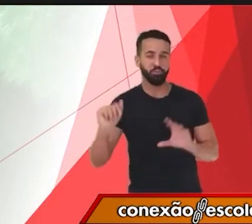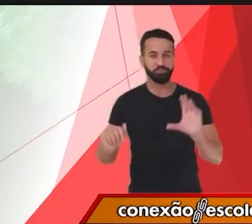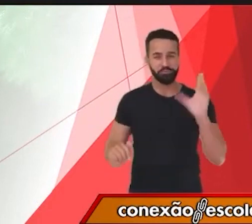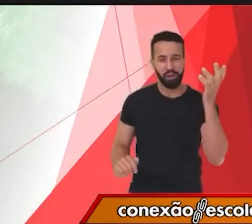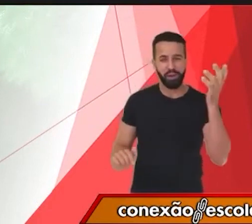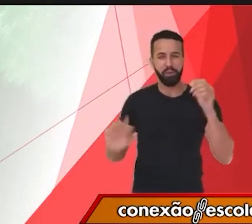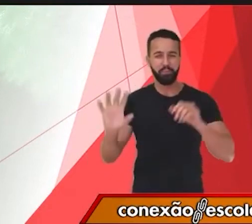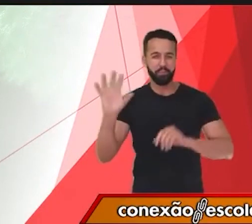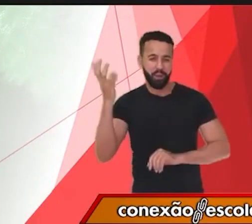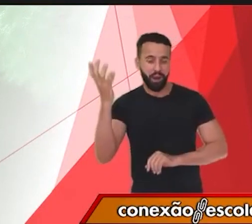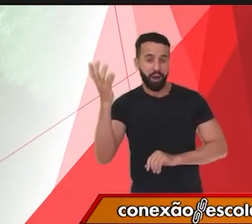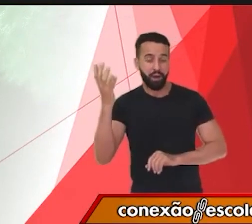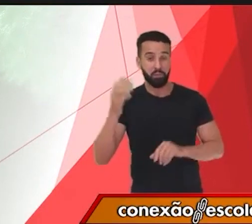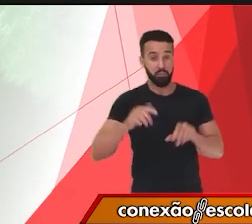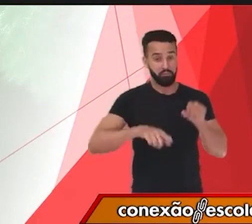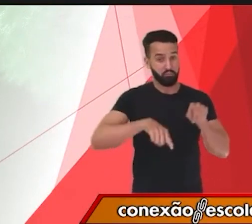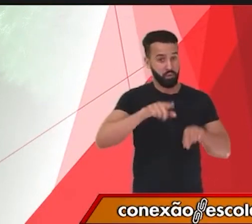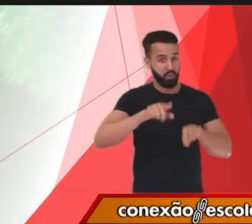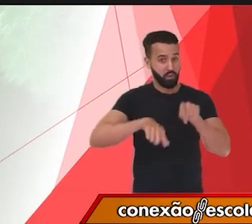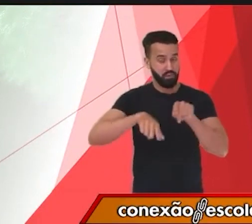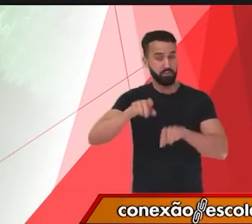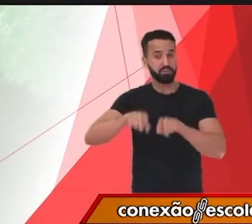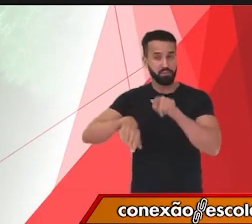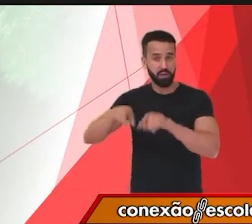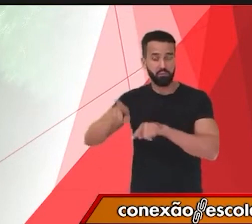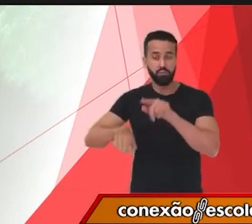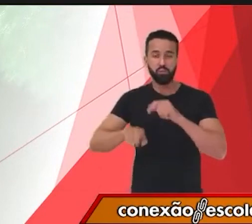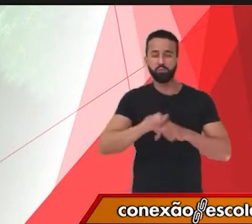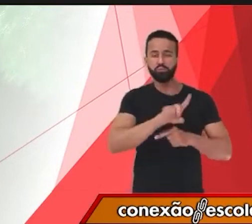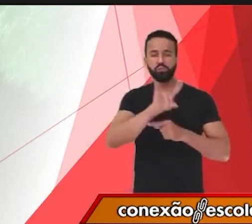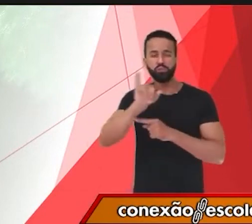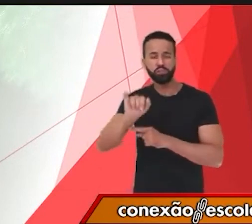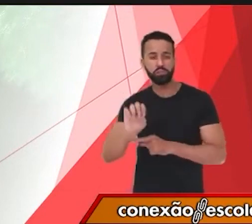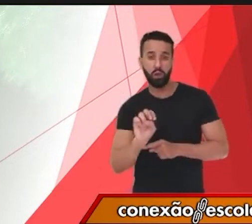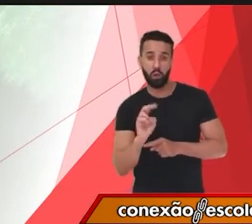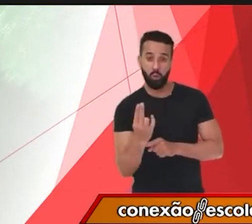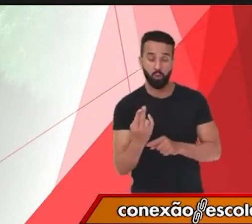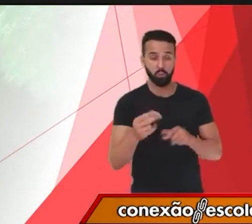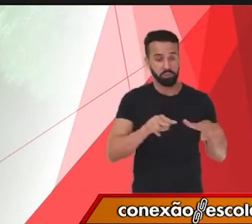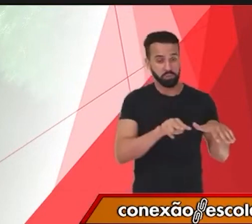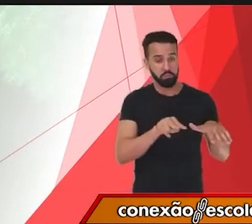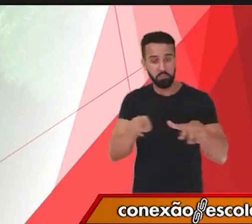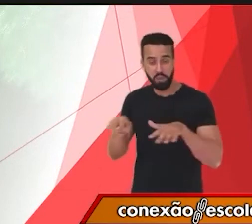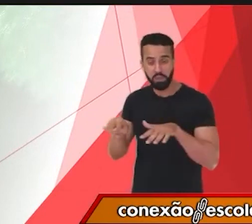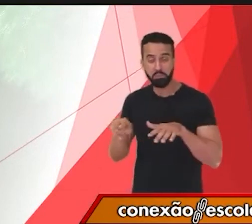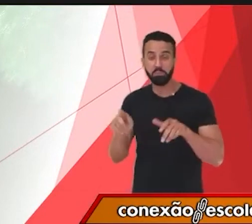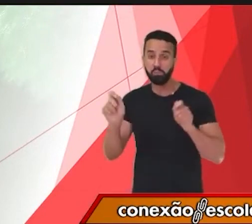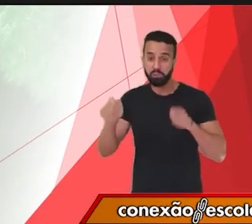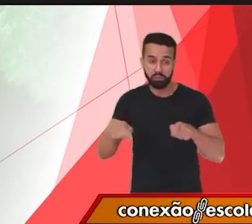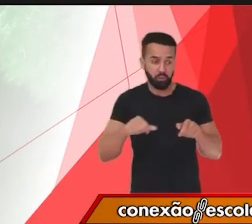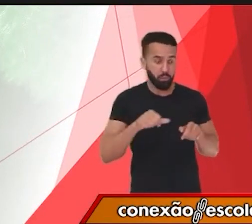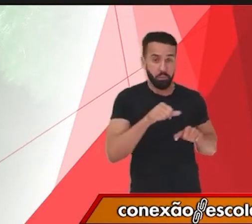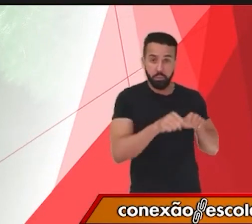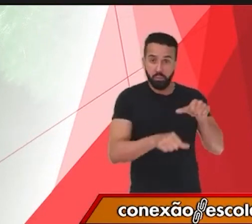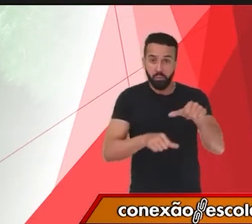tempo, então, é variável. Ao longo de um único dia, de uma única semana, ele pode variar